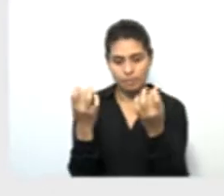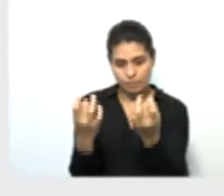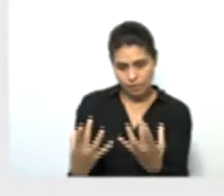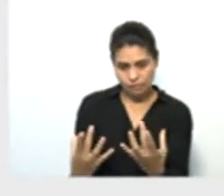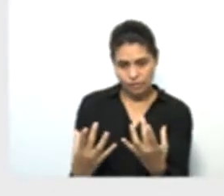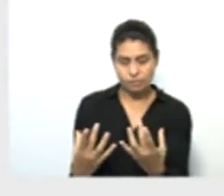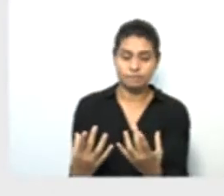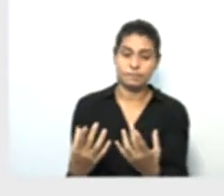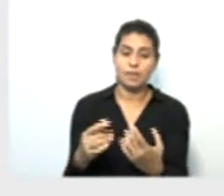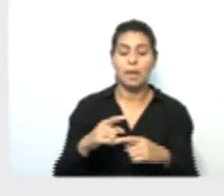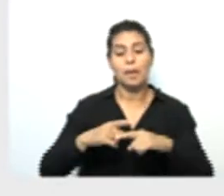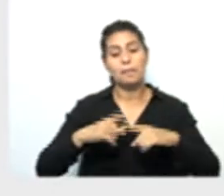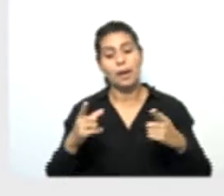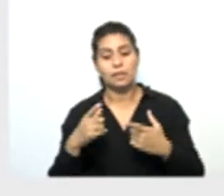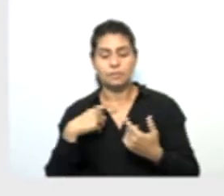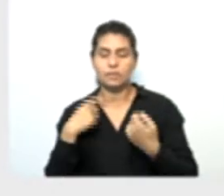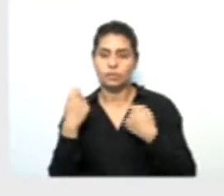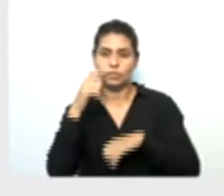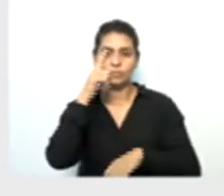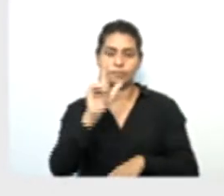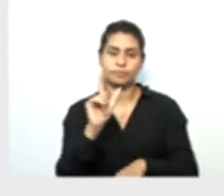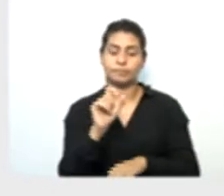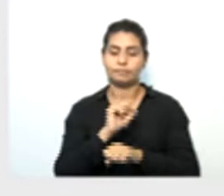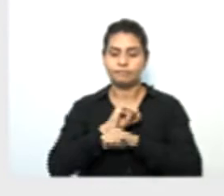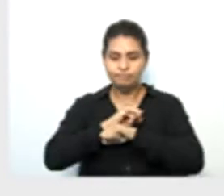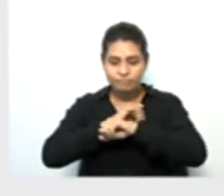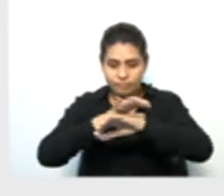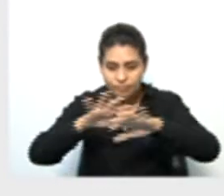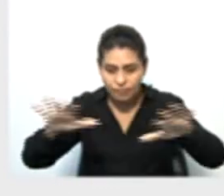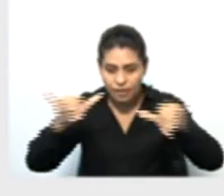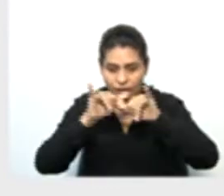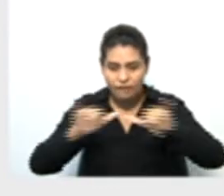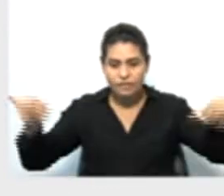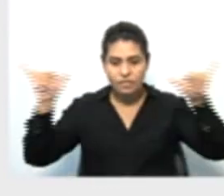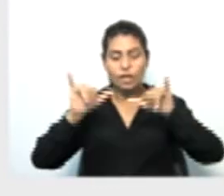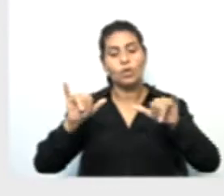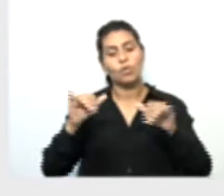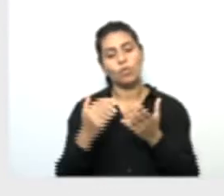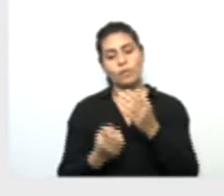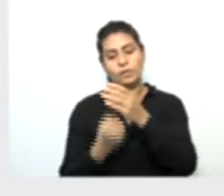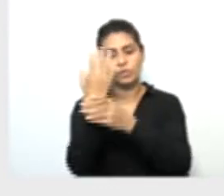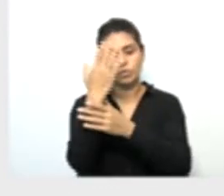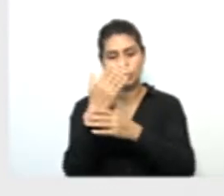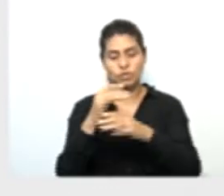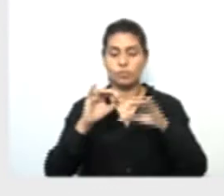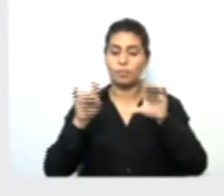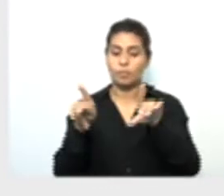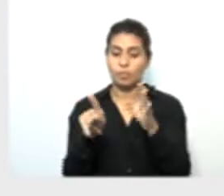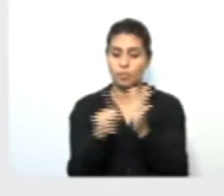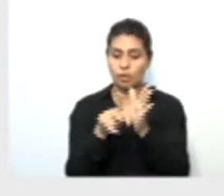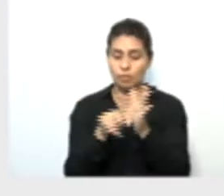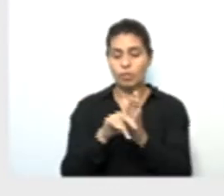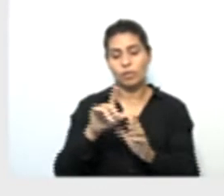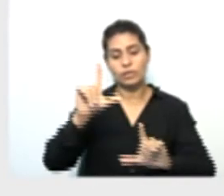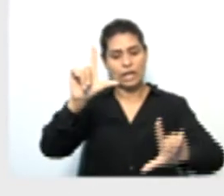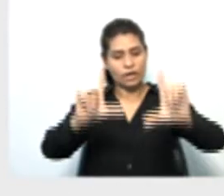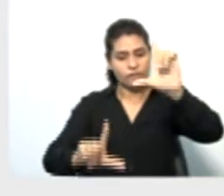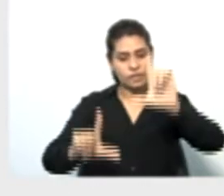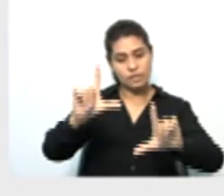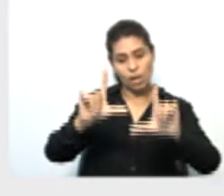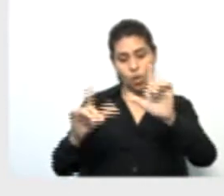produtos. Para resolver o problema, surgem os chamados canais de distribuição. Por meio de